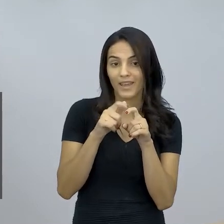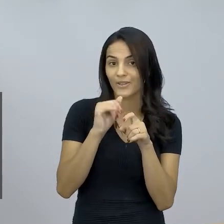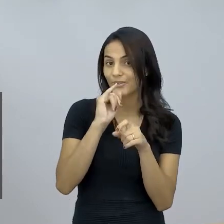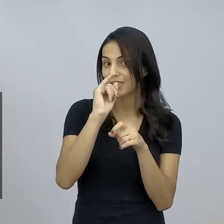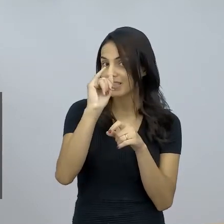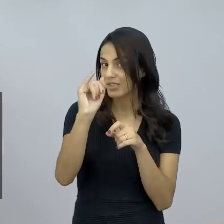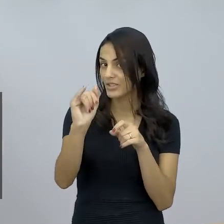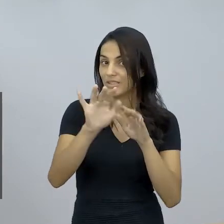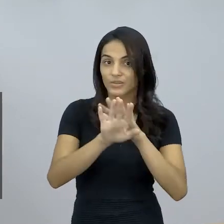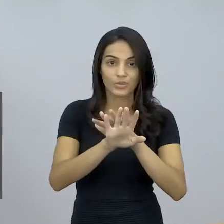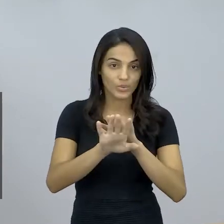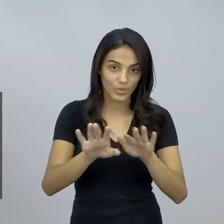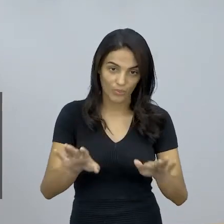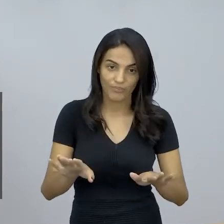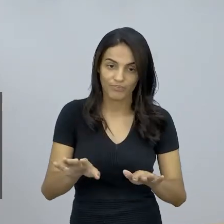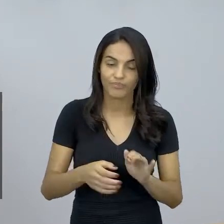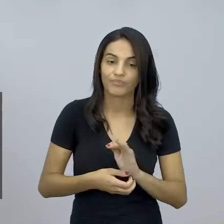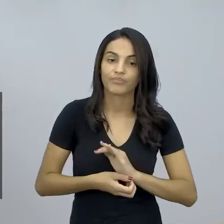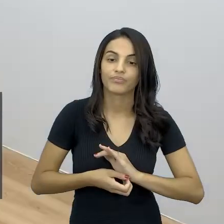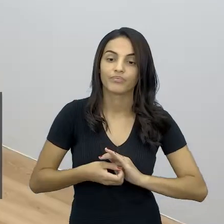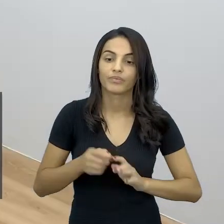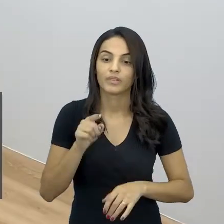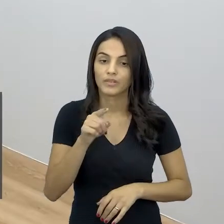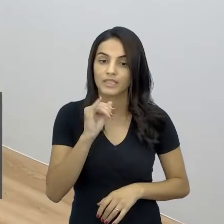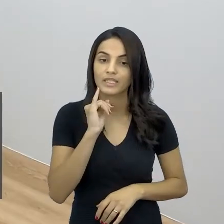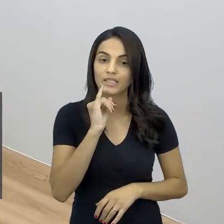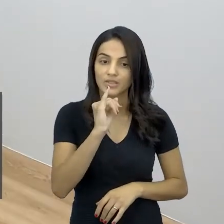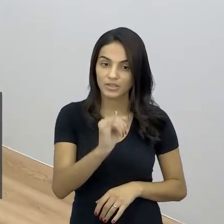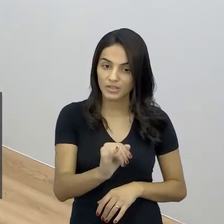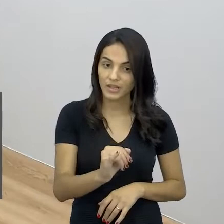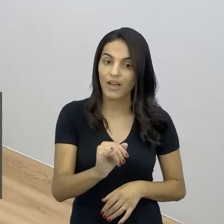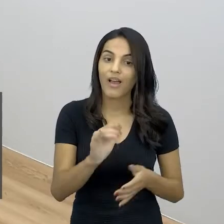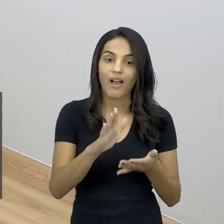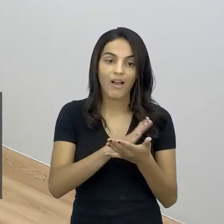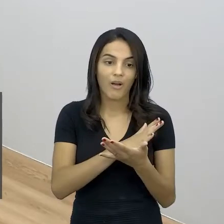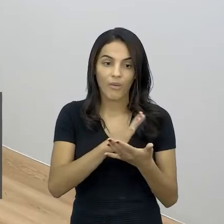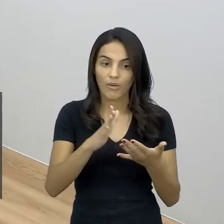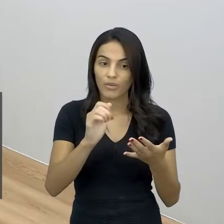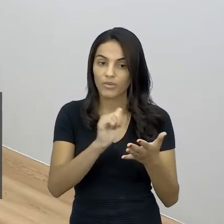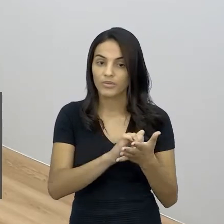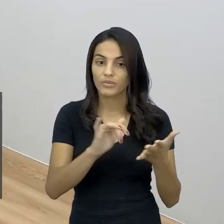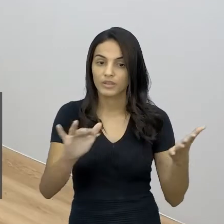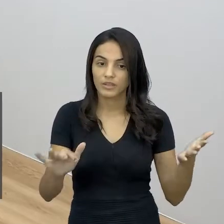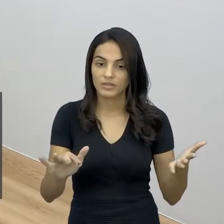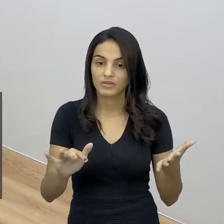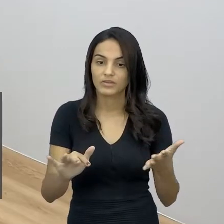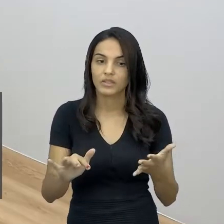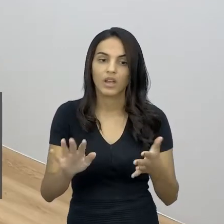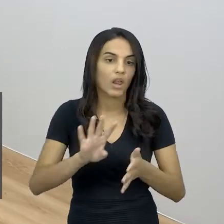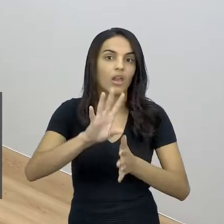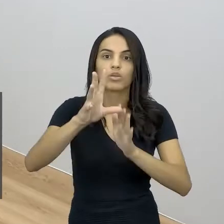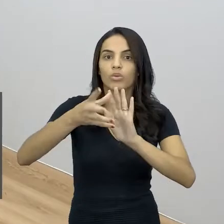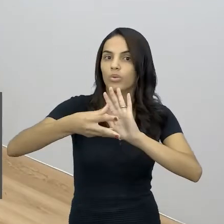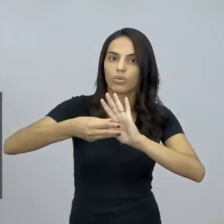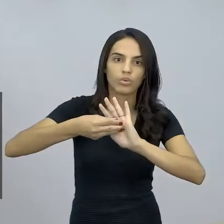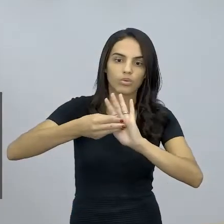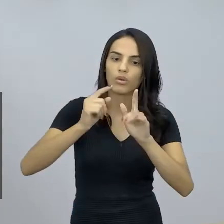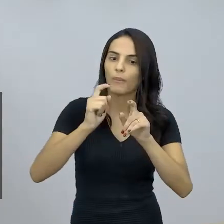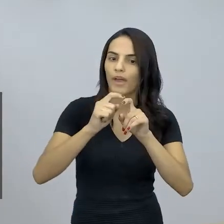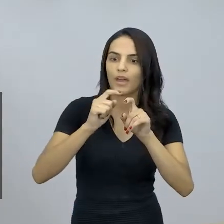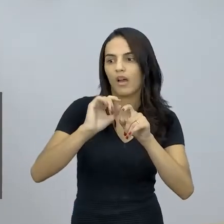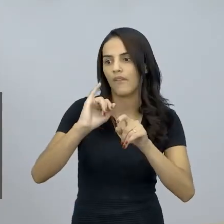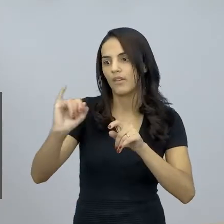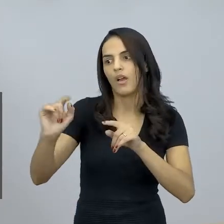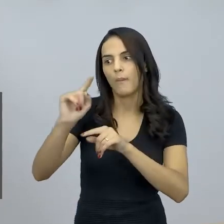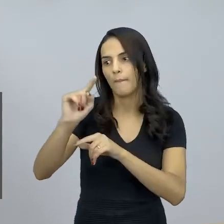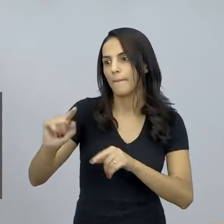fazer determinadas atividades. E o que você disse, determinadas atividades. Porque não é tudo que às vezes o médico diz, olha,